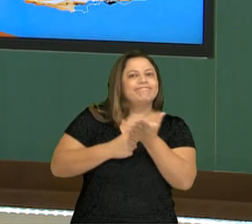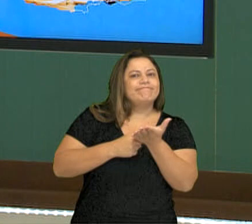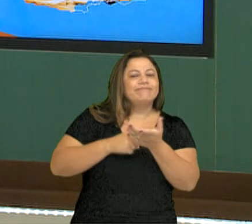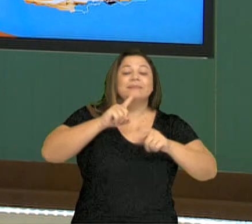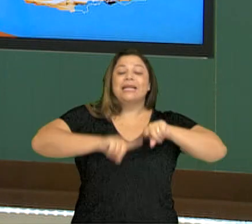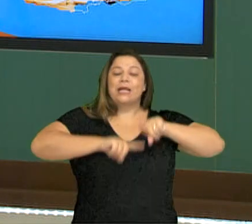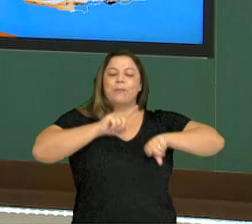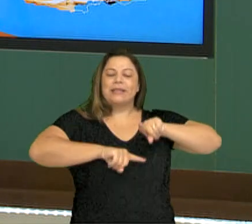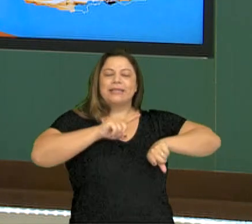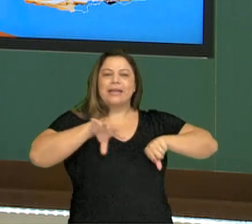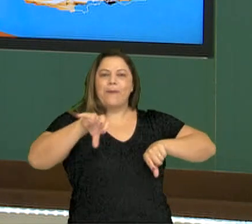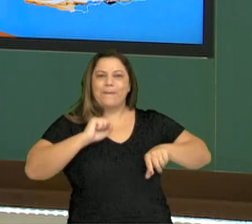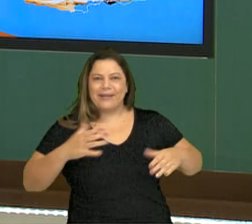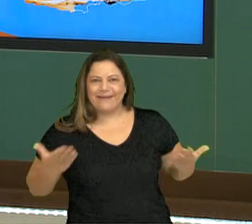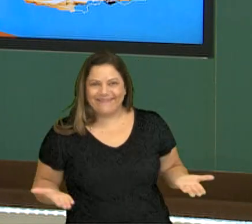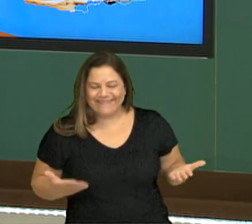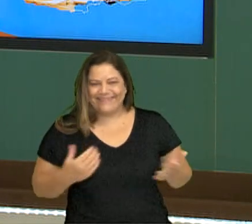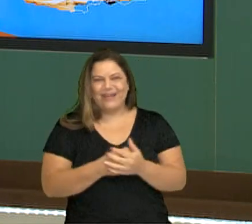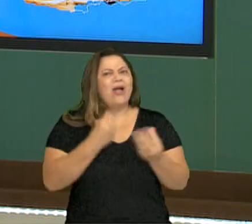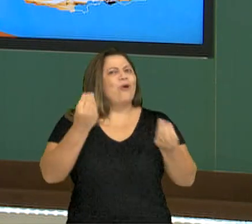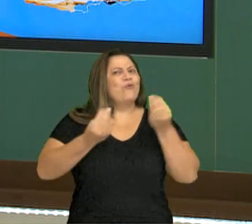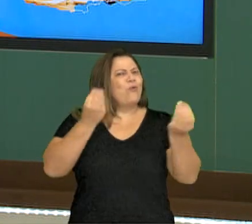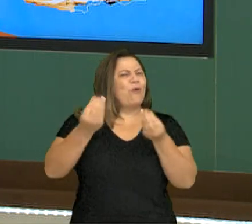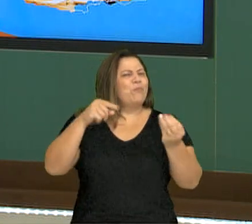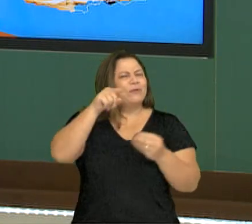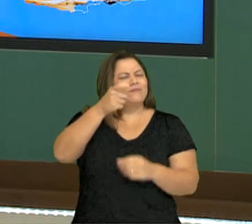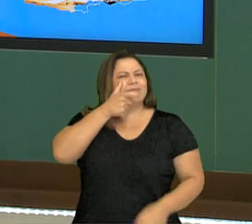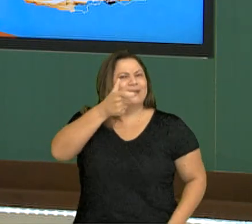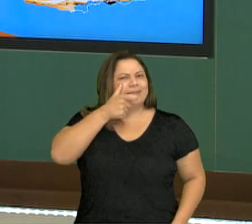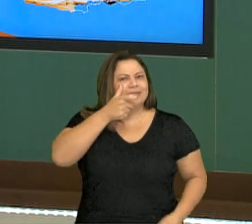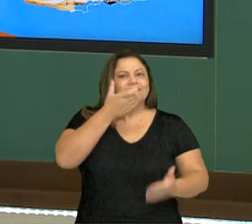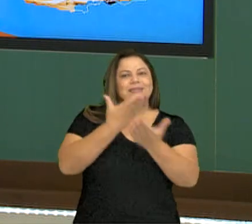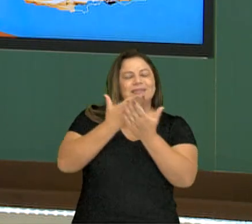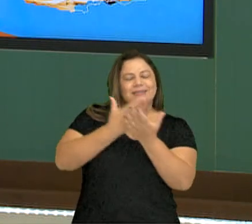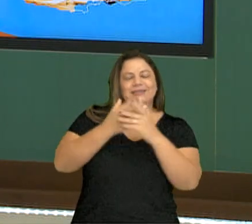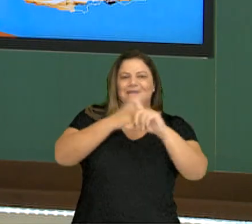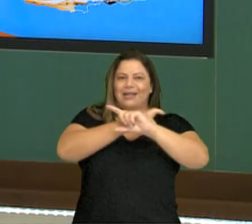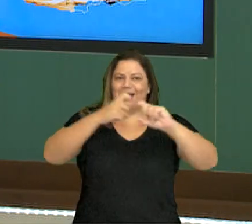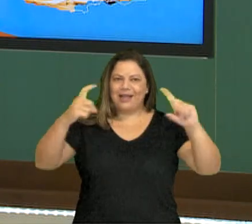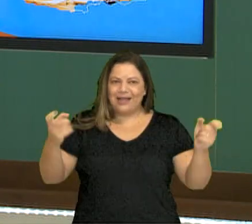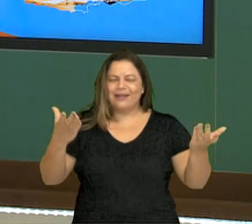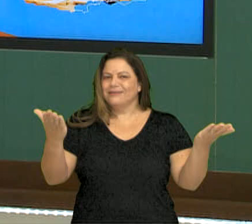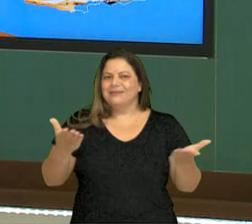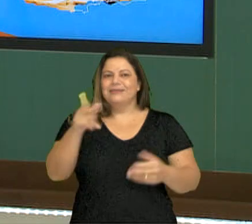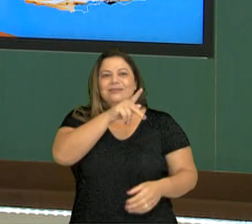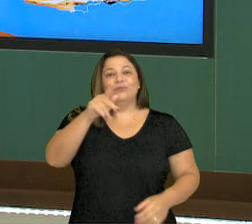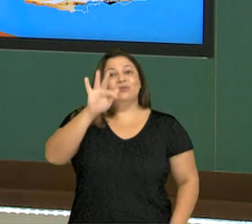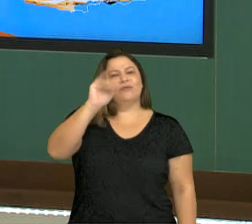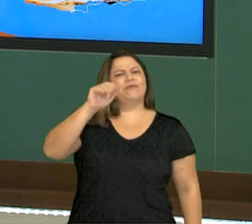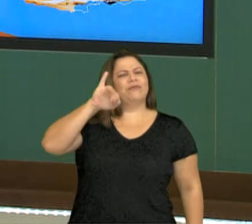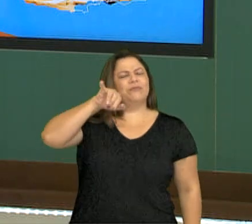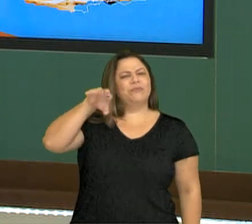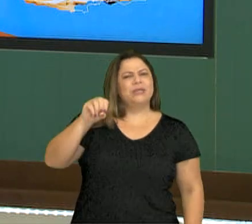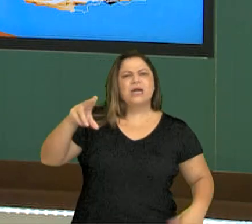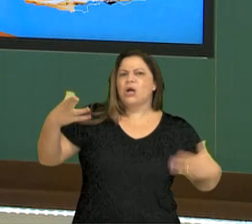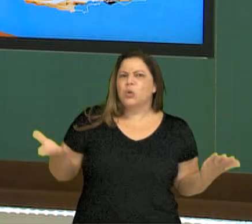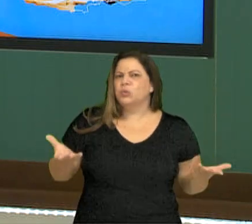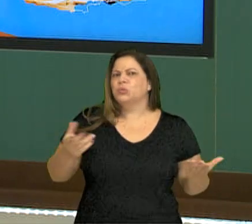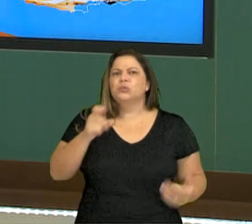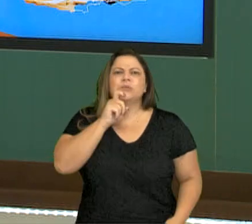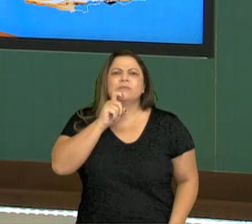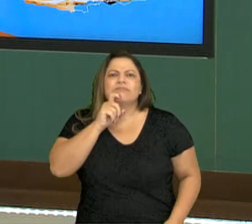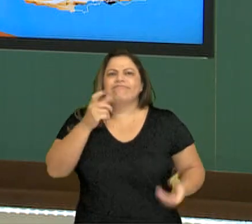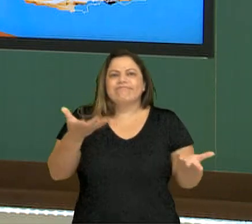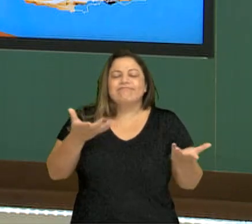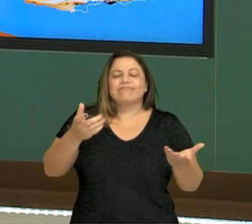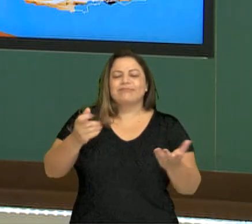material? Pegou? Como que você vai assistir a aula de ciências do professor Fabiano sem material? Cadê o caderno? Corre